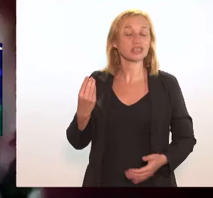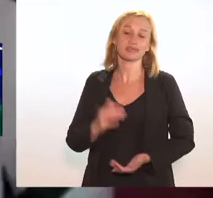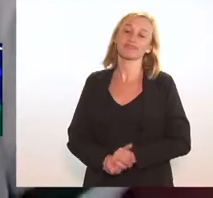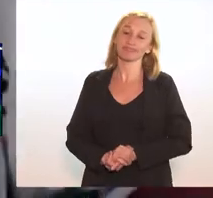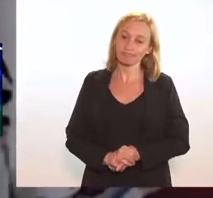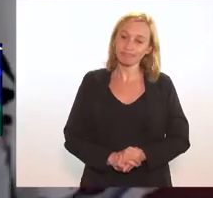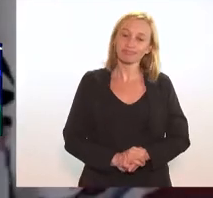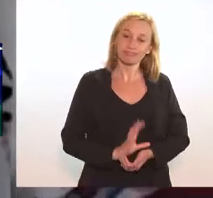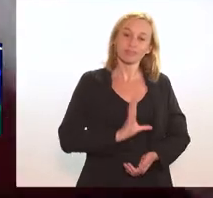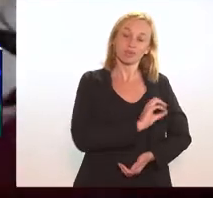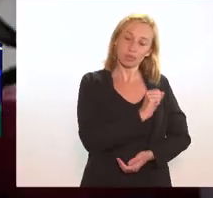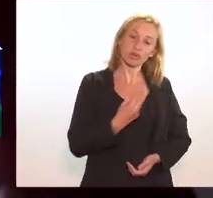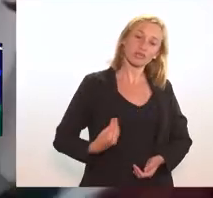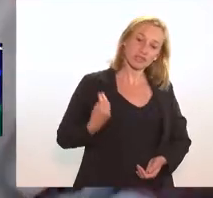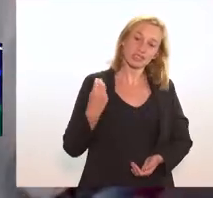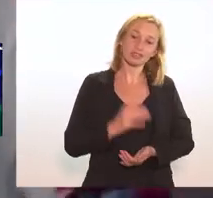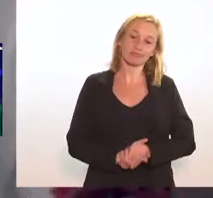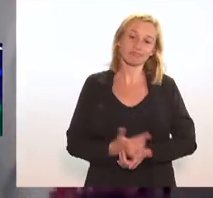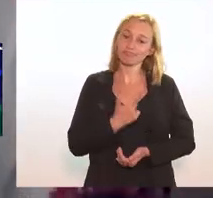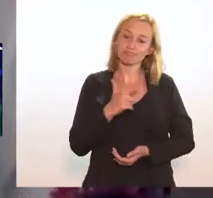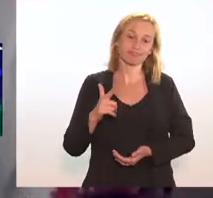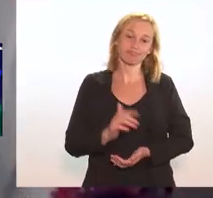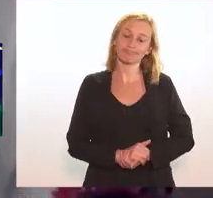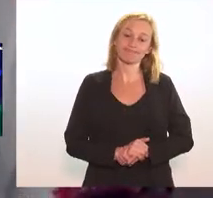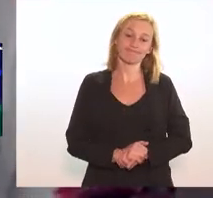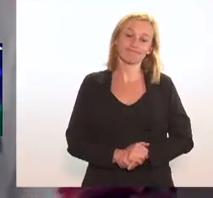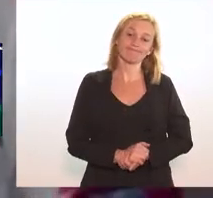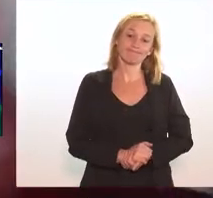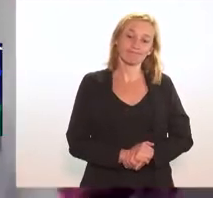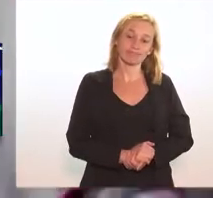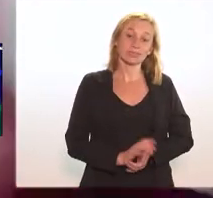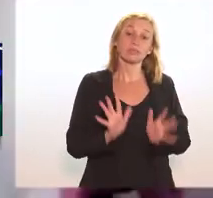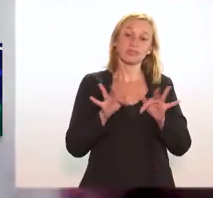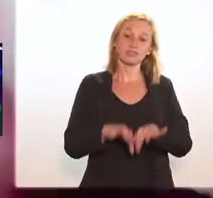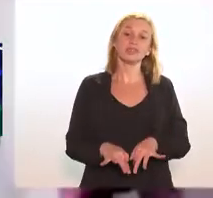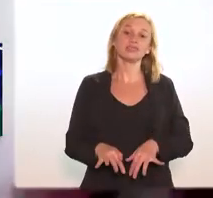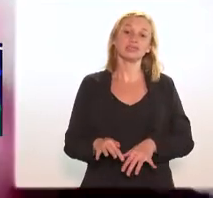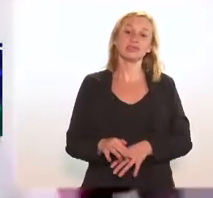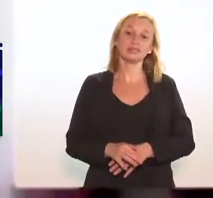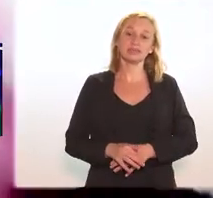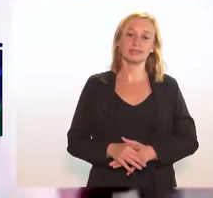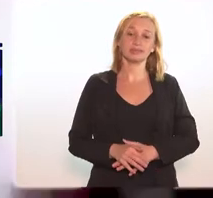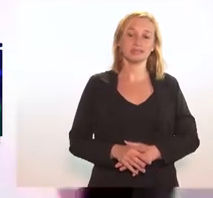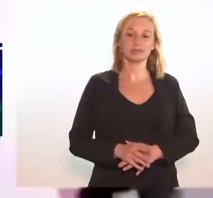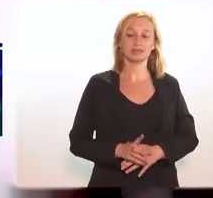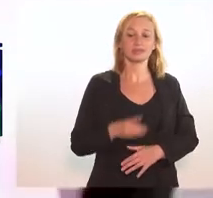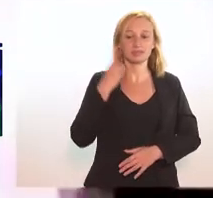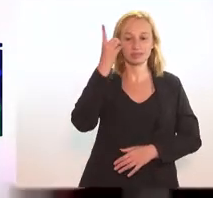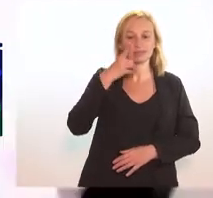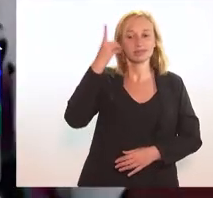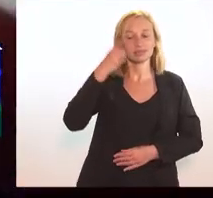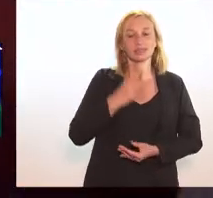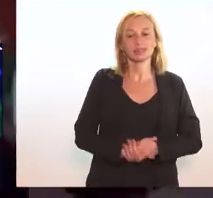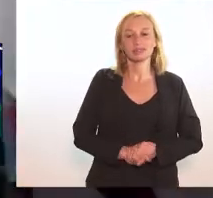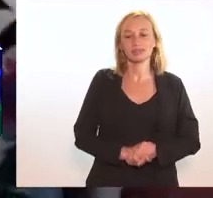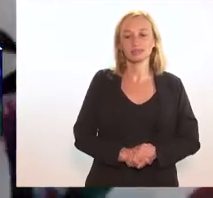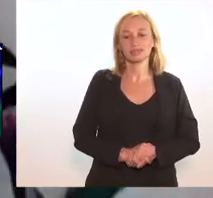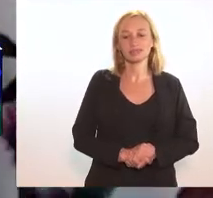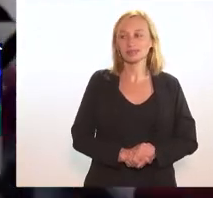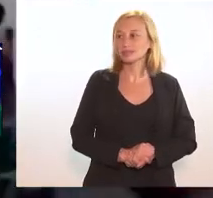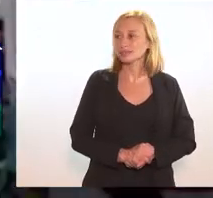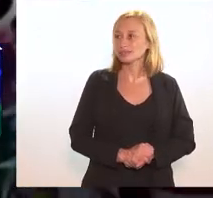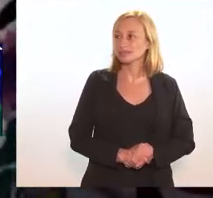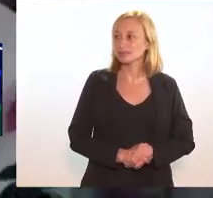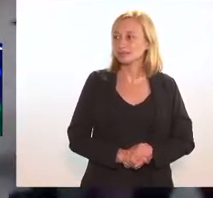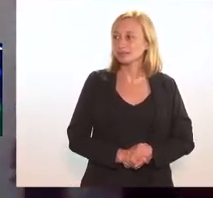É o amor da nossa vida. E nós não temos isso. Para concluir, nós estamos sentindo, nós estamos nos sentindo, nós aqui, da população como um